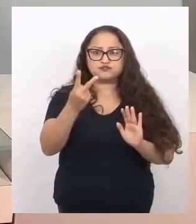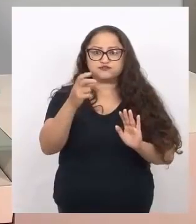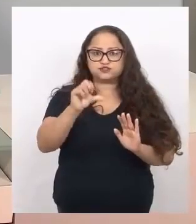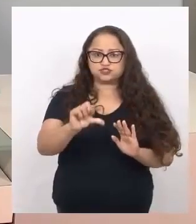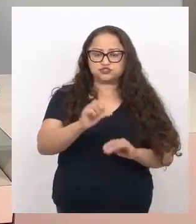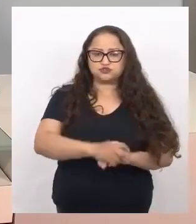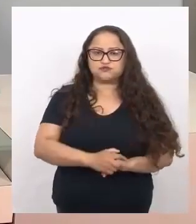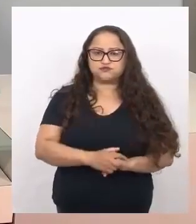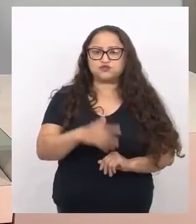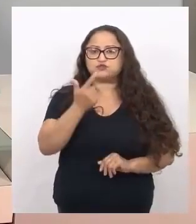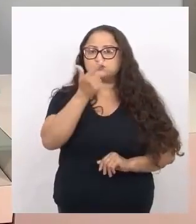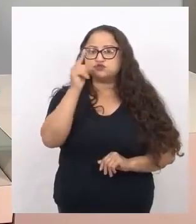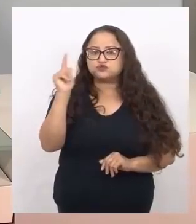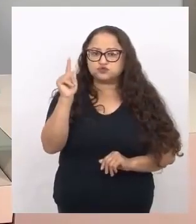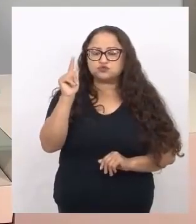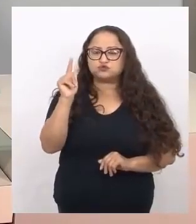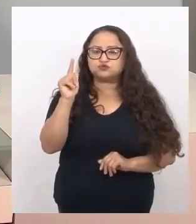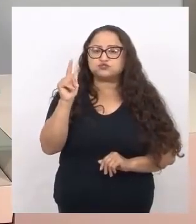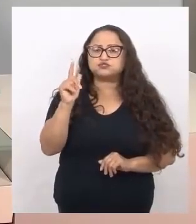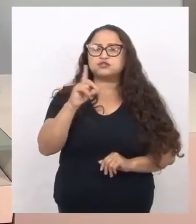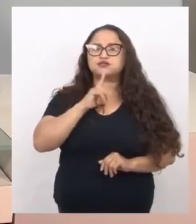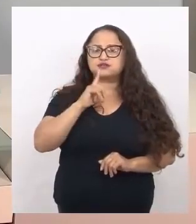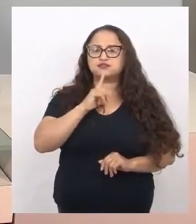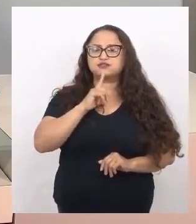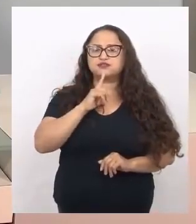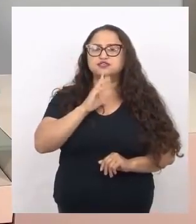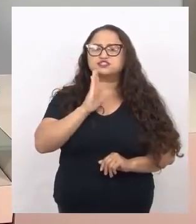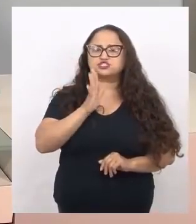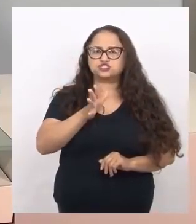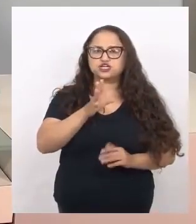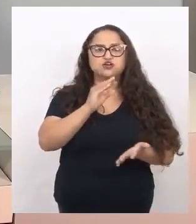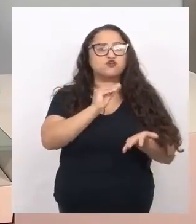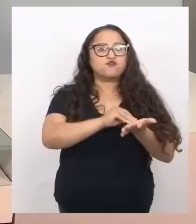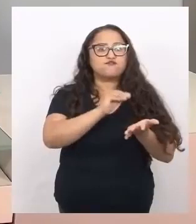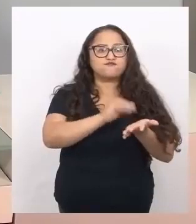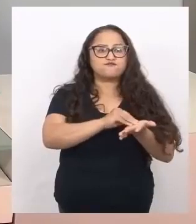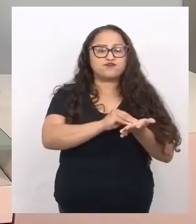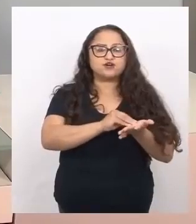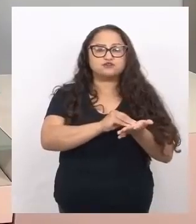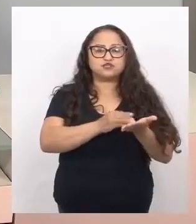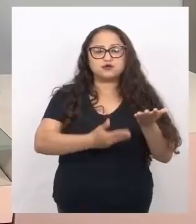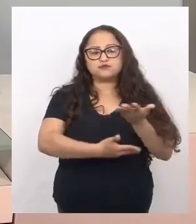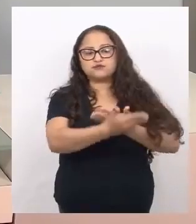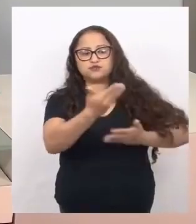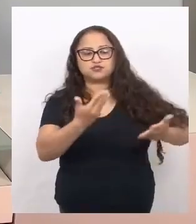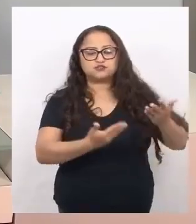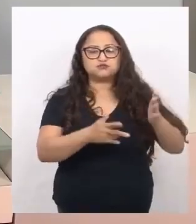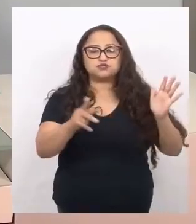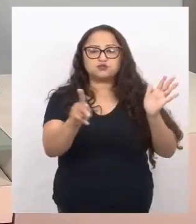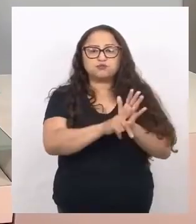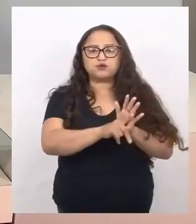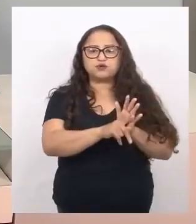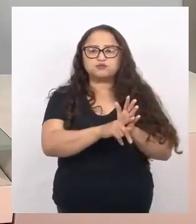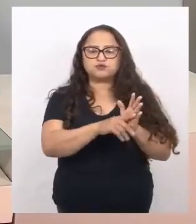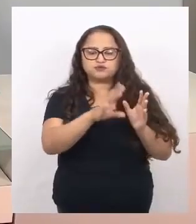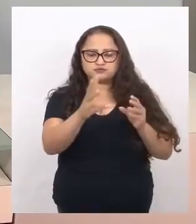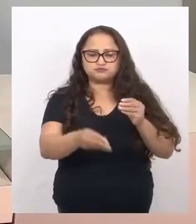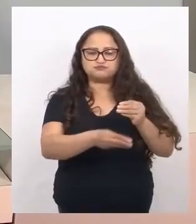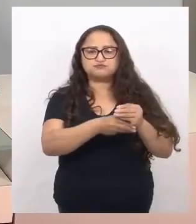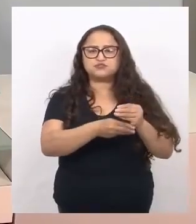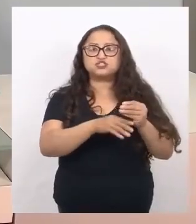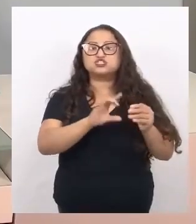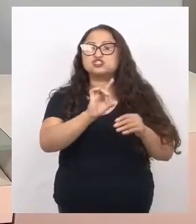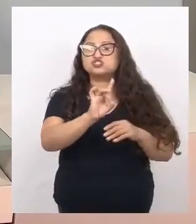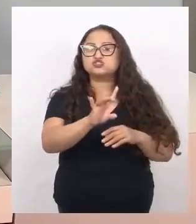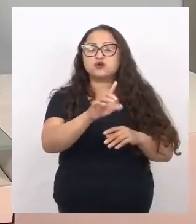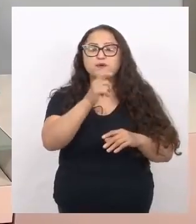Os demais projetos que tenham ficado com saldo por não atendimento na recondução serão atribuídas lá em